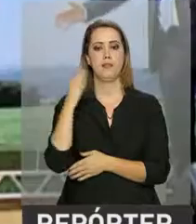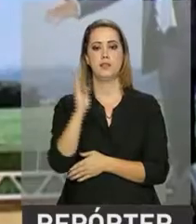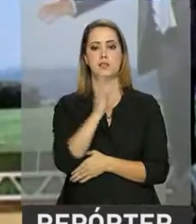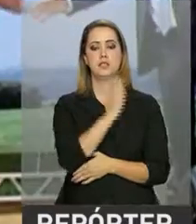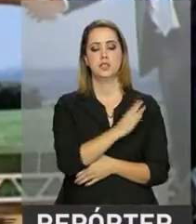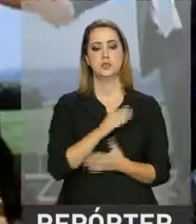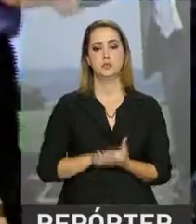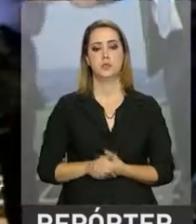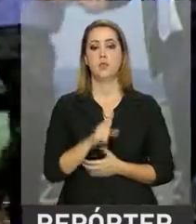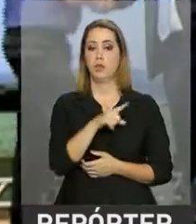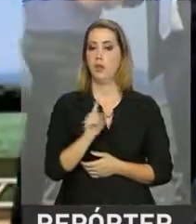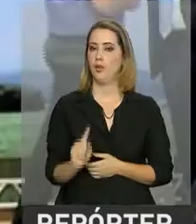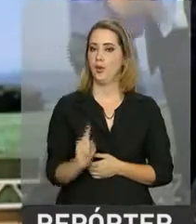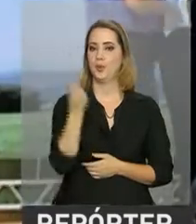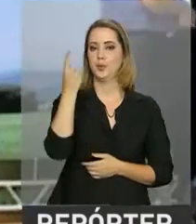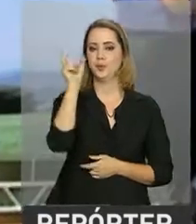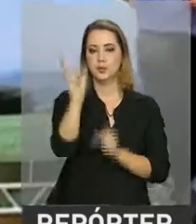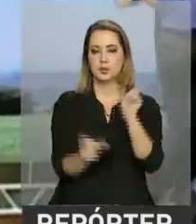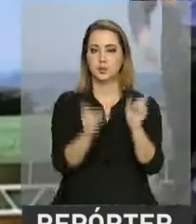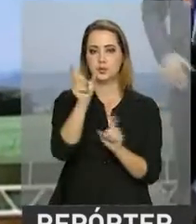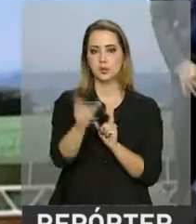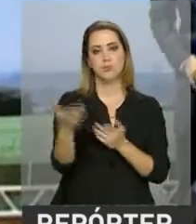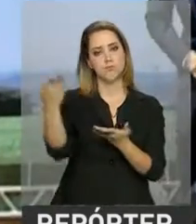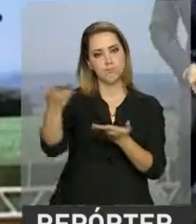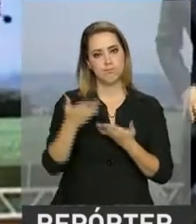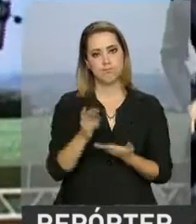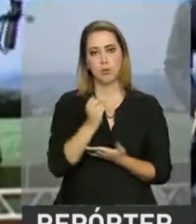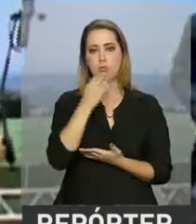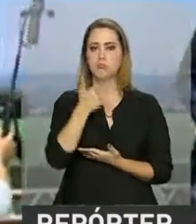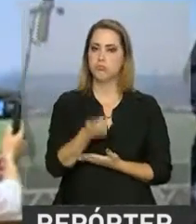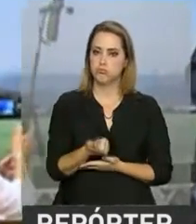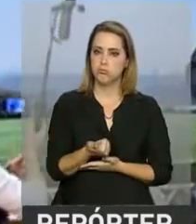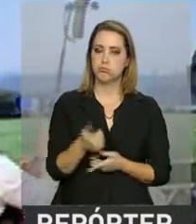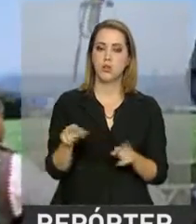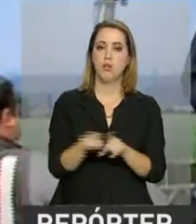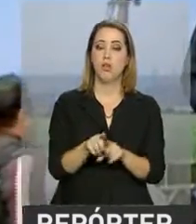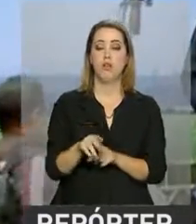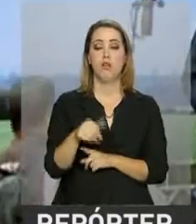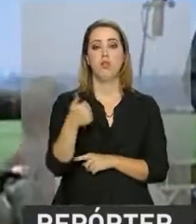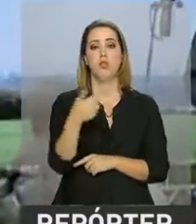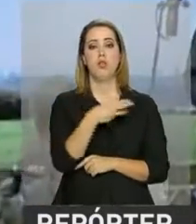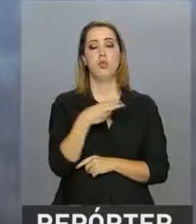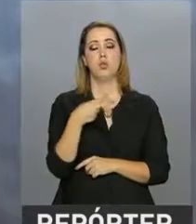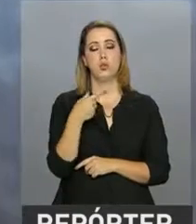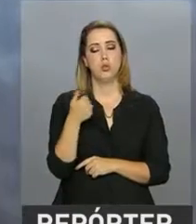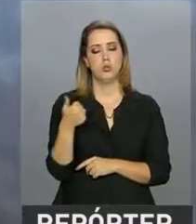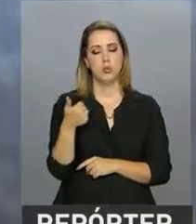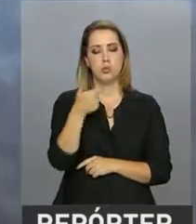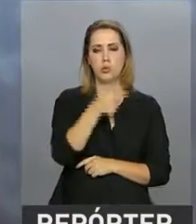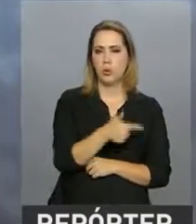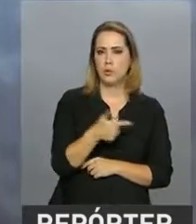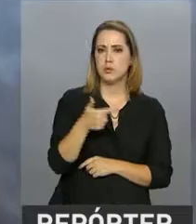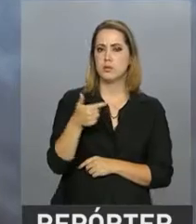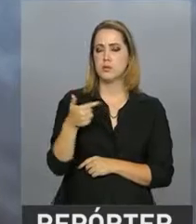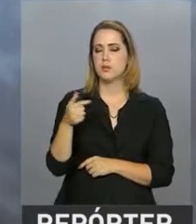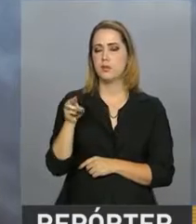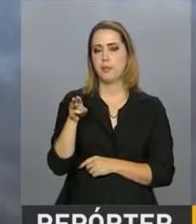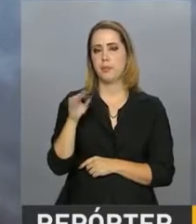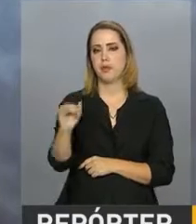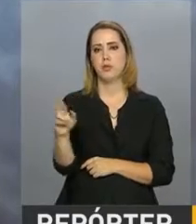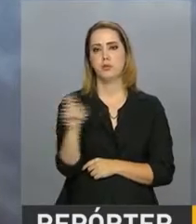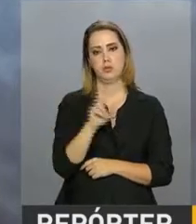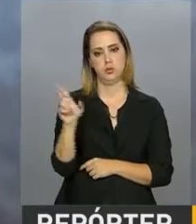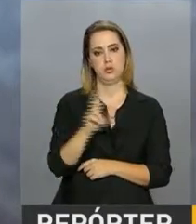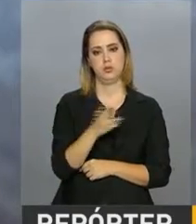Brasil. Ele é só um dos beneficiados. O investimento chega a 12 bilhões de reais. O grande objetivo disso é fazer com que